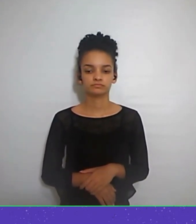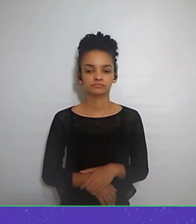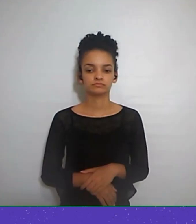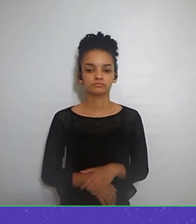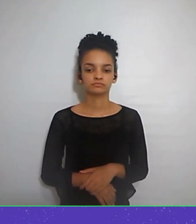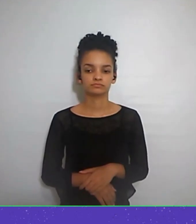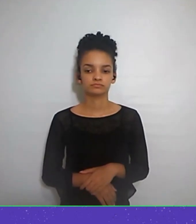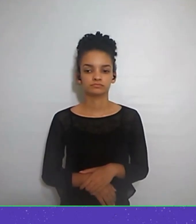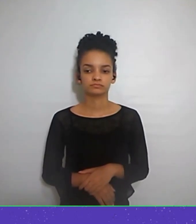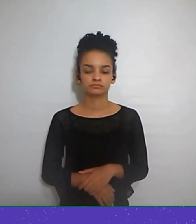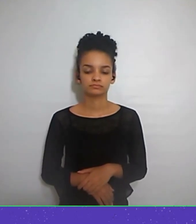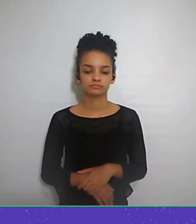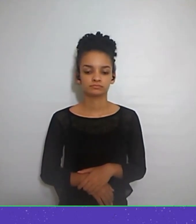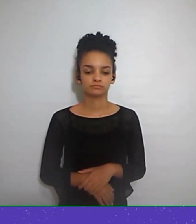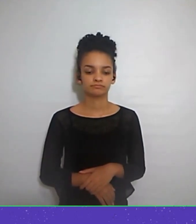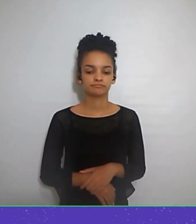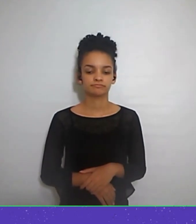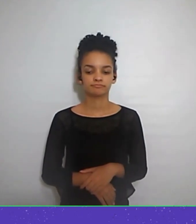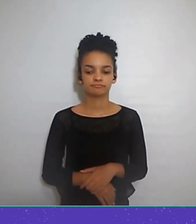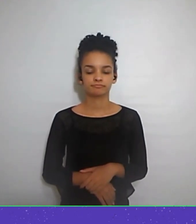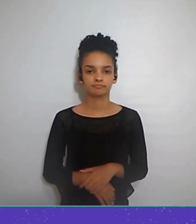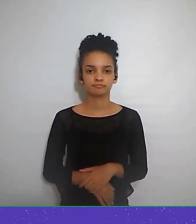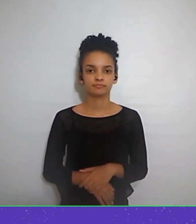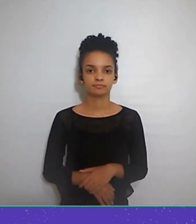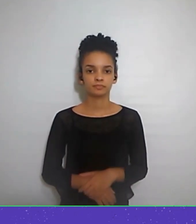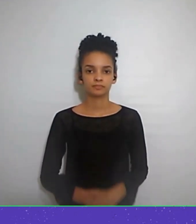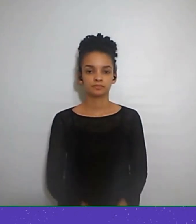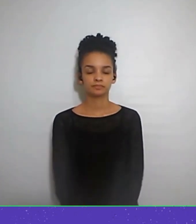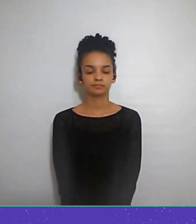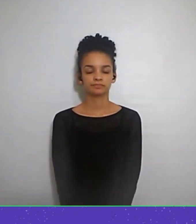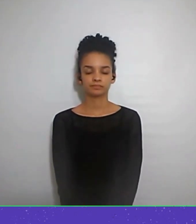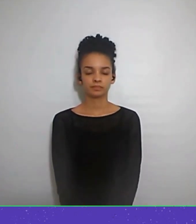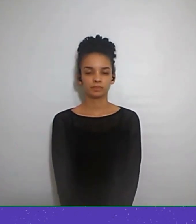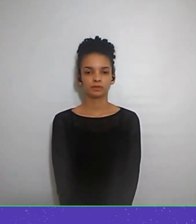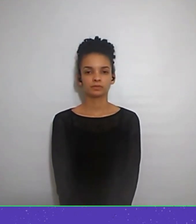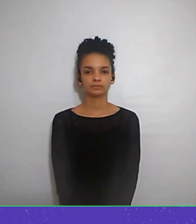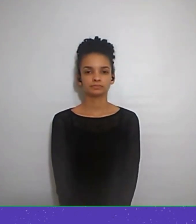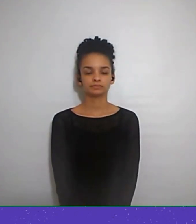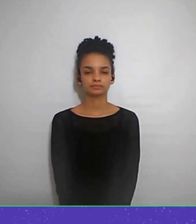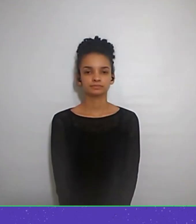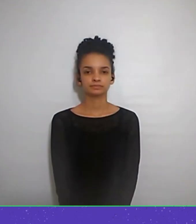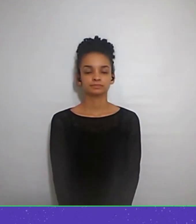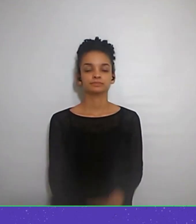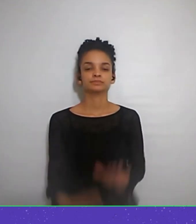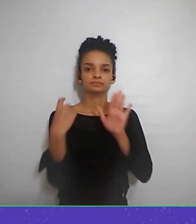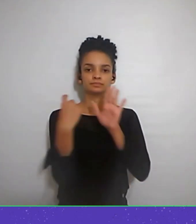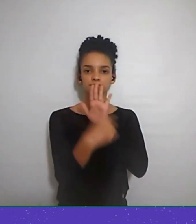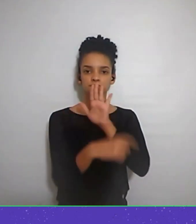Lucas 24, 19.